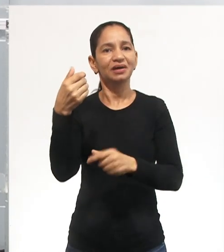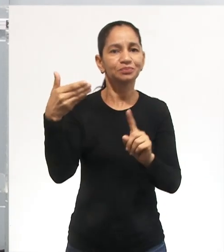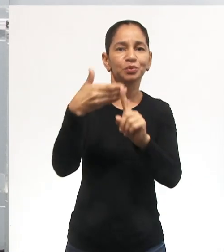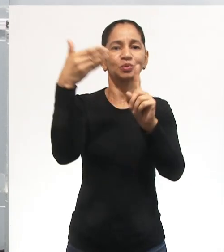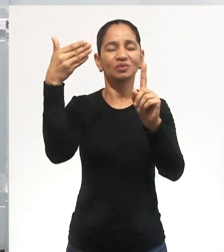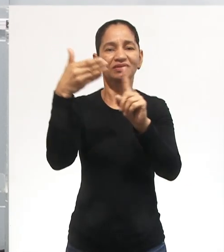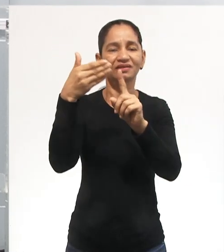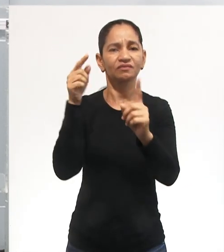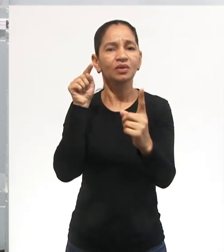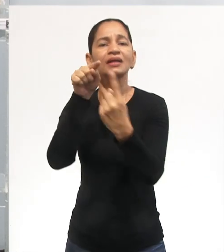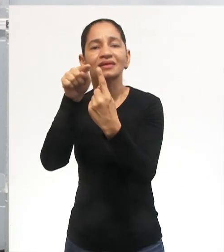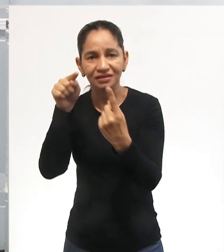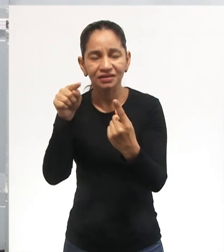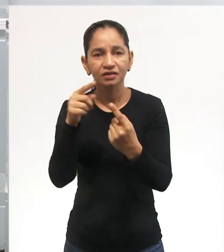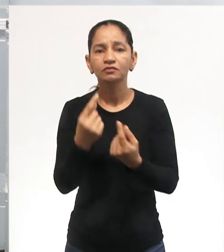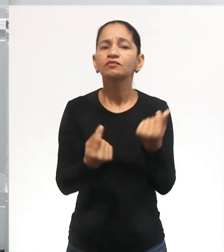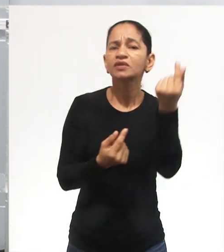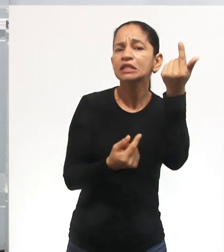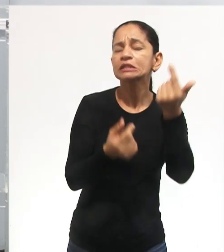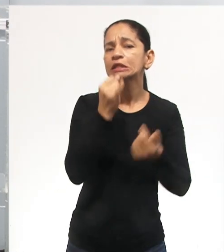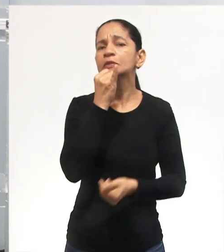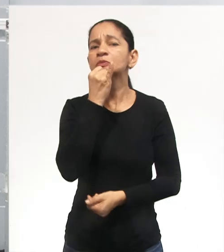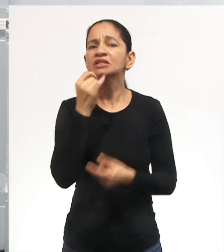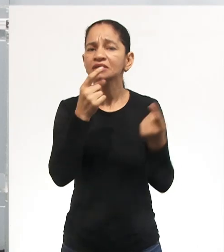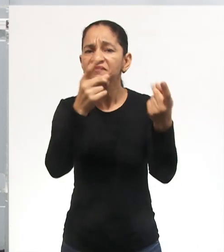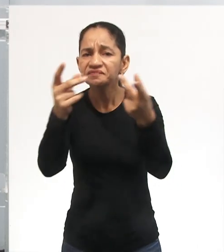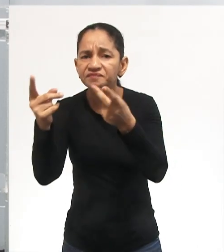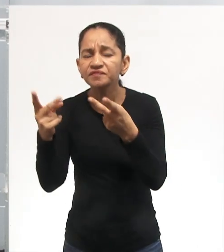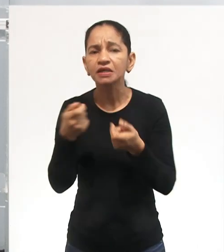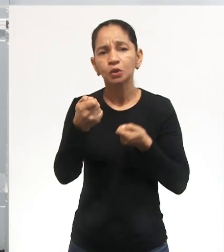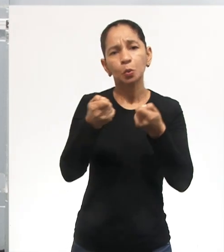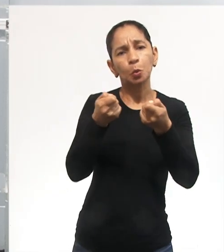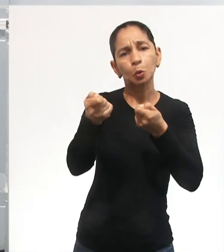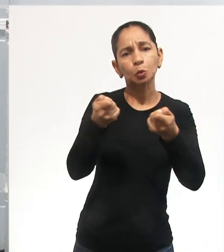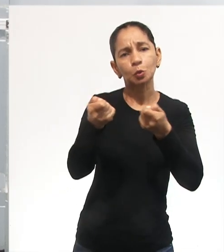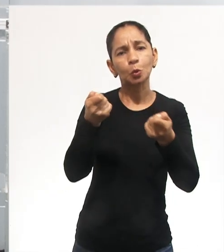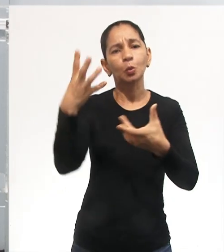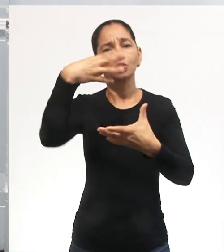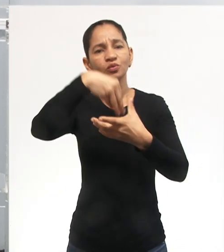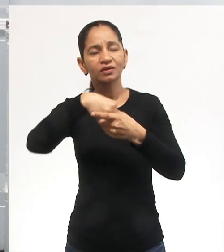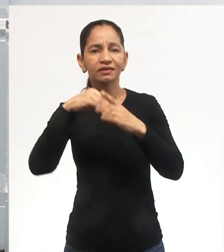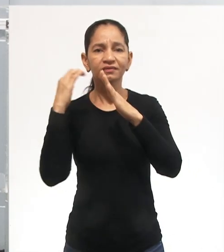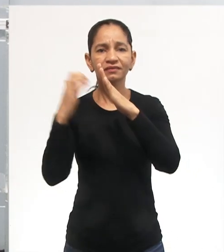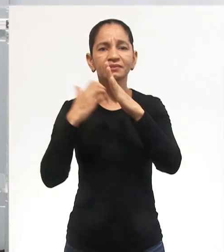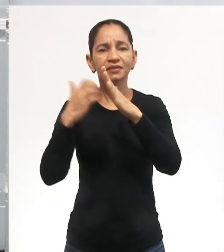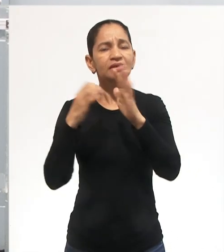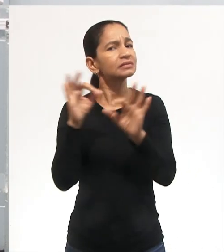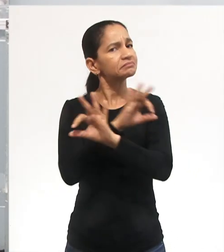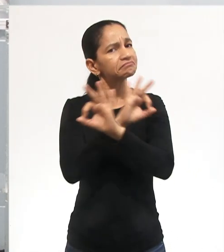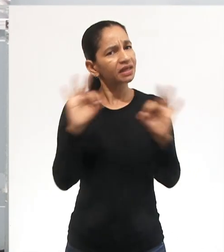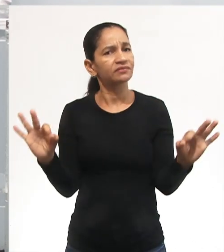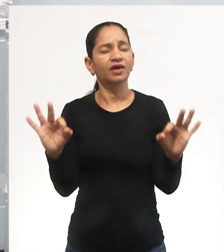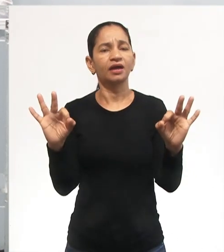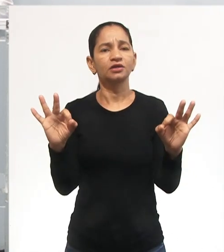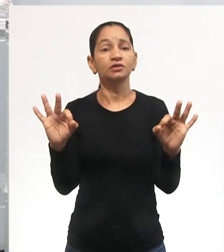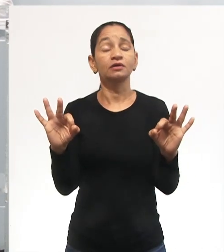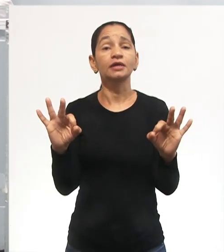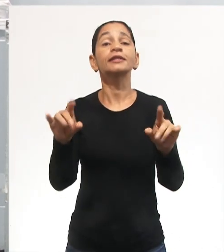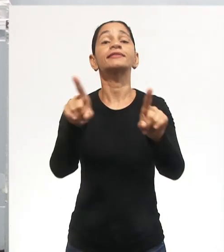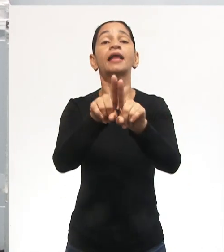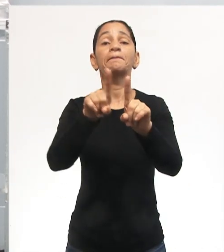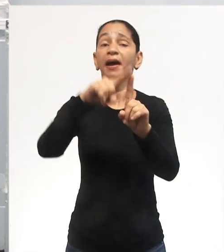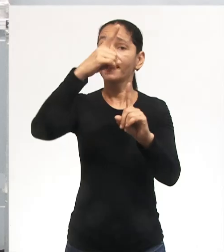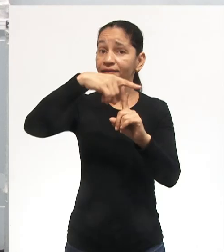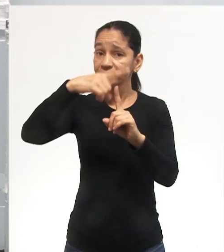os ambientes ali, né, de financeiro, de venda, de controle, né, dentro da empresa. E nós falamos dos 3 tipos de